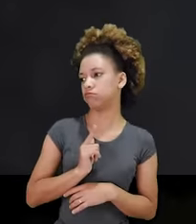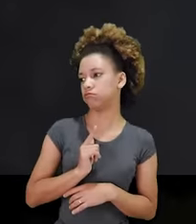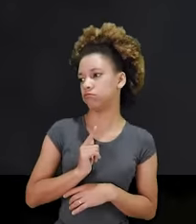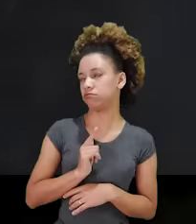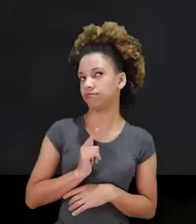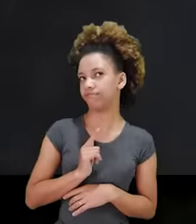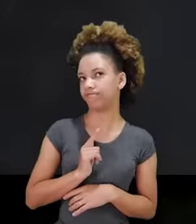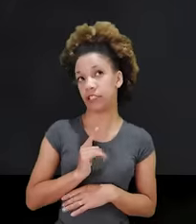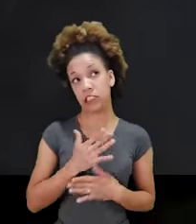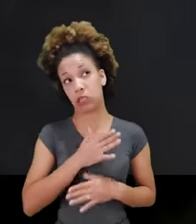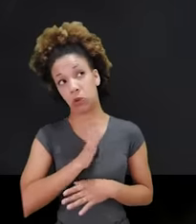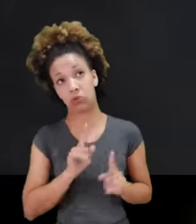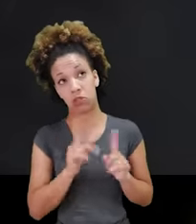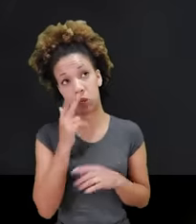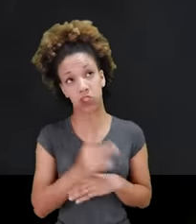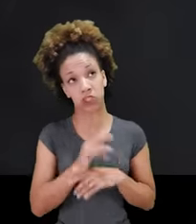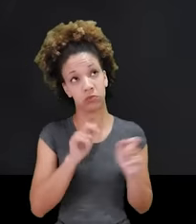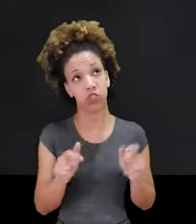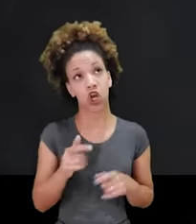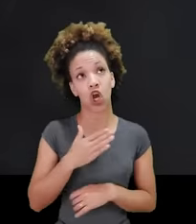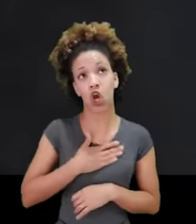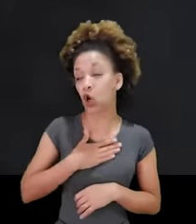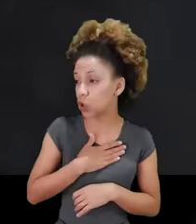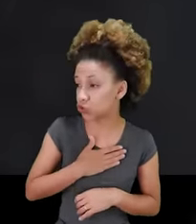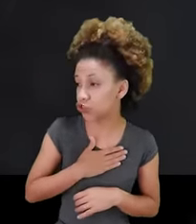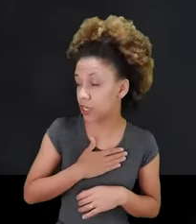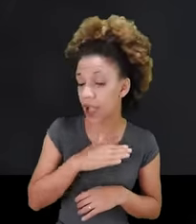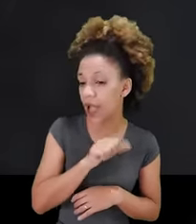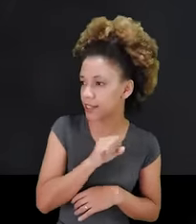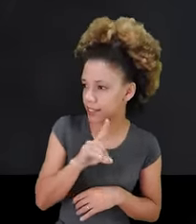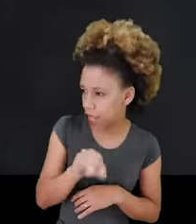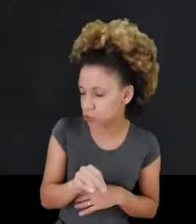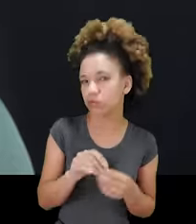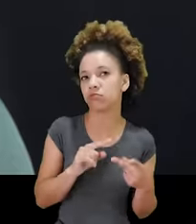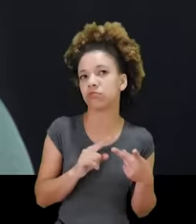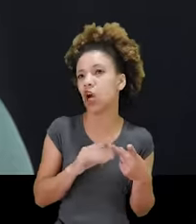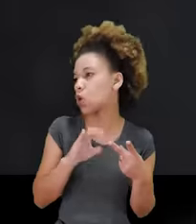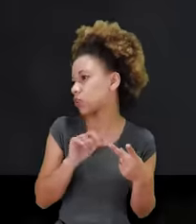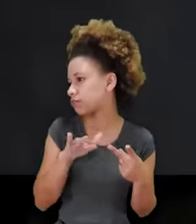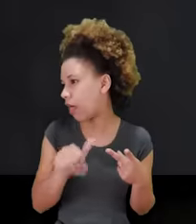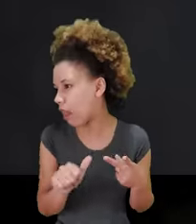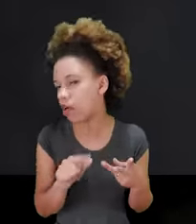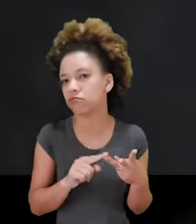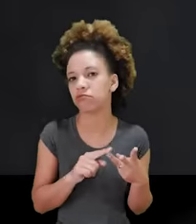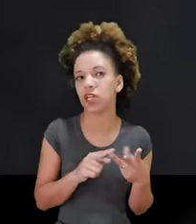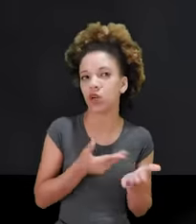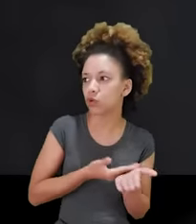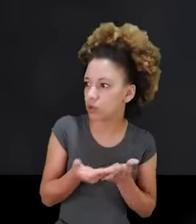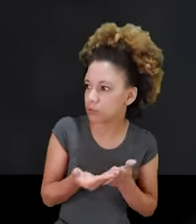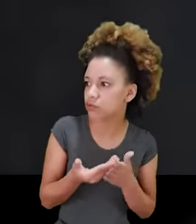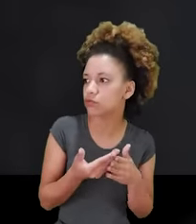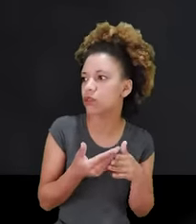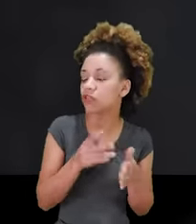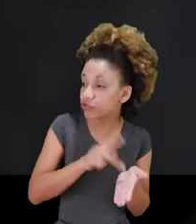Tem. Há quem não gosta de algumas coisas. Mas eu acho que todo o português gosta de sardinha assada. Todo o português gosta de pastel de nata. Sim. Todo o português emociona-se um bocadinho com